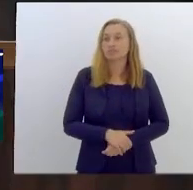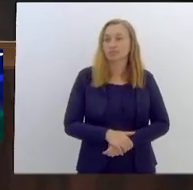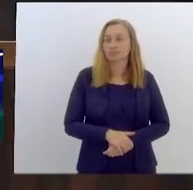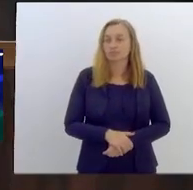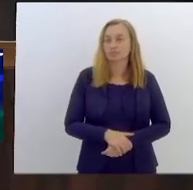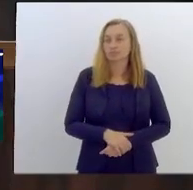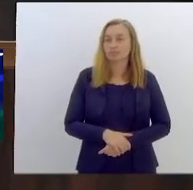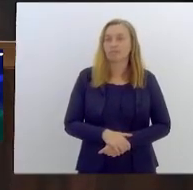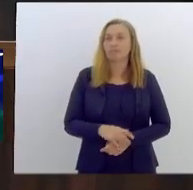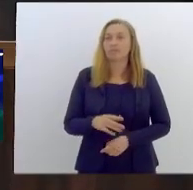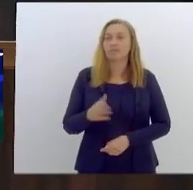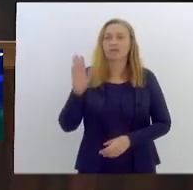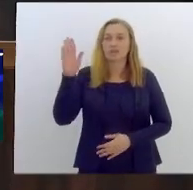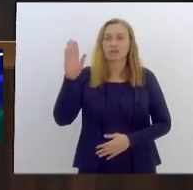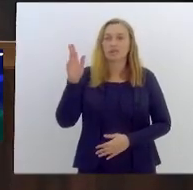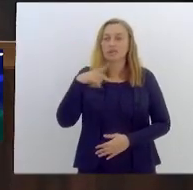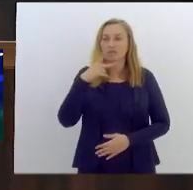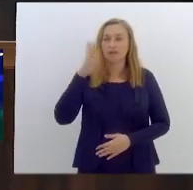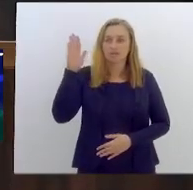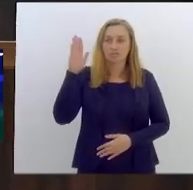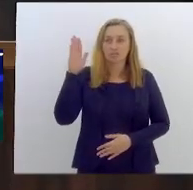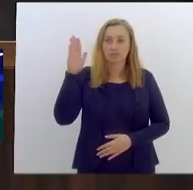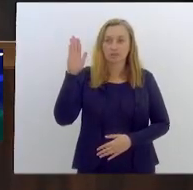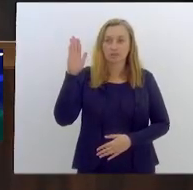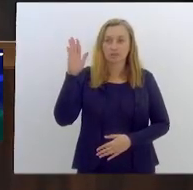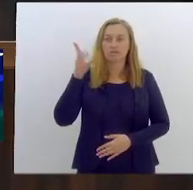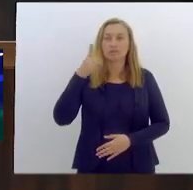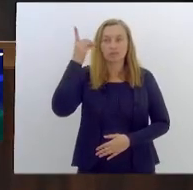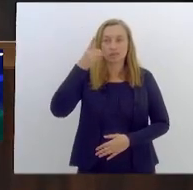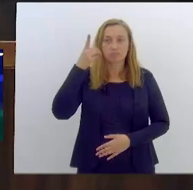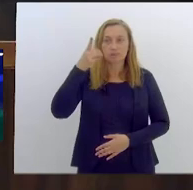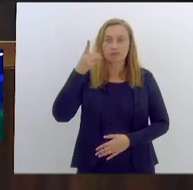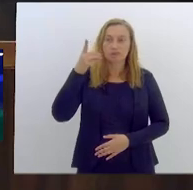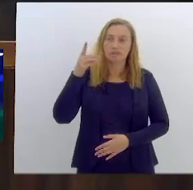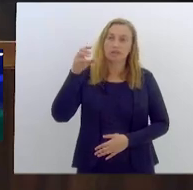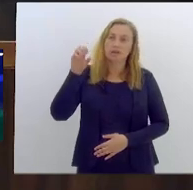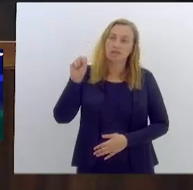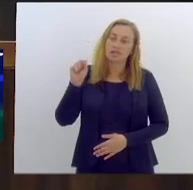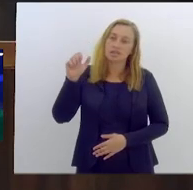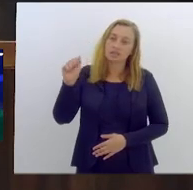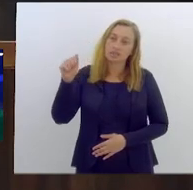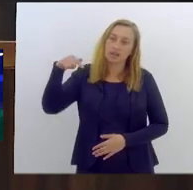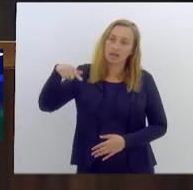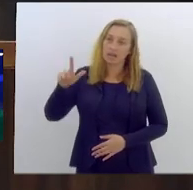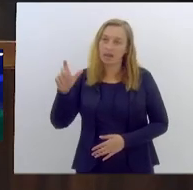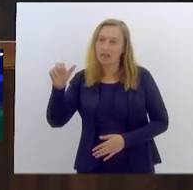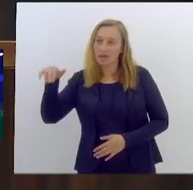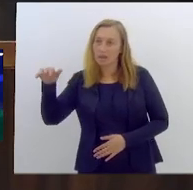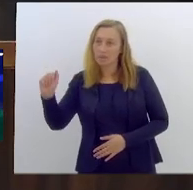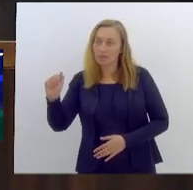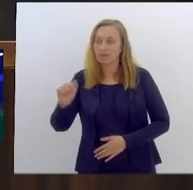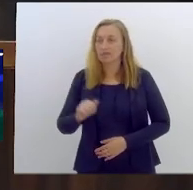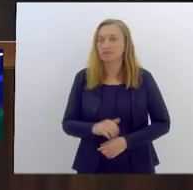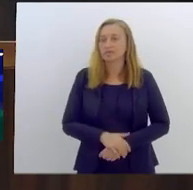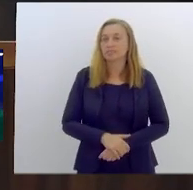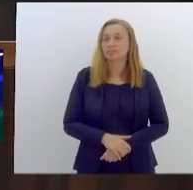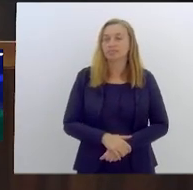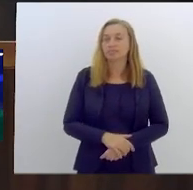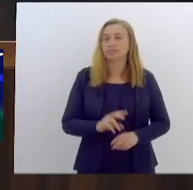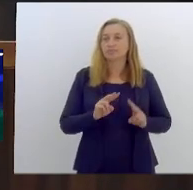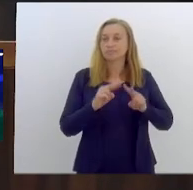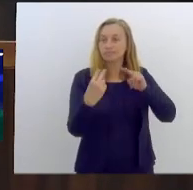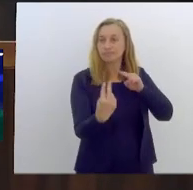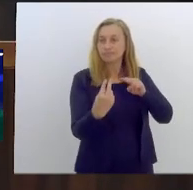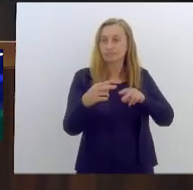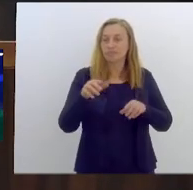Tia Moraes. Com a palavra. Deputado Coronel Salema, no plenário virtual. Eu consigo dar o